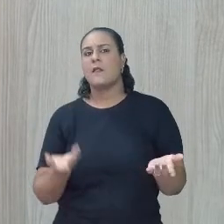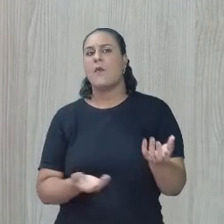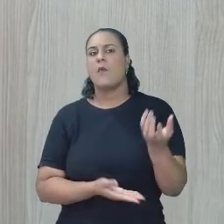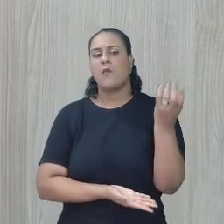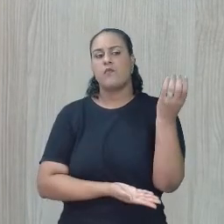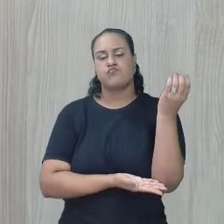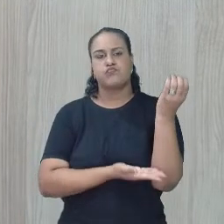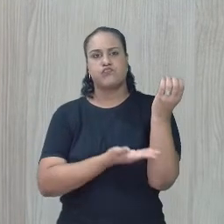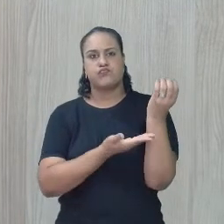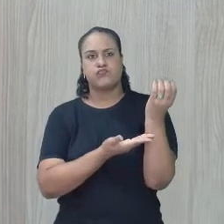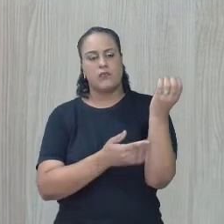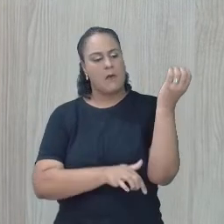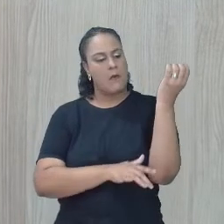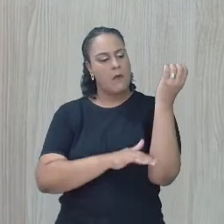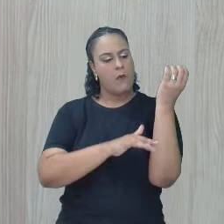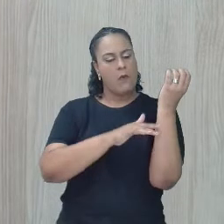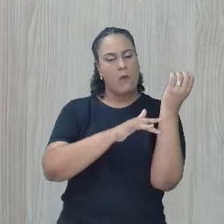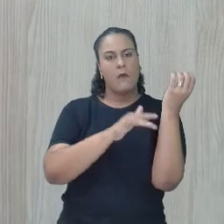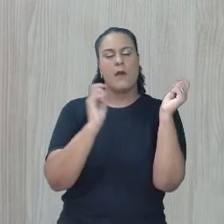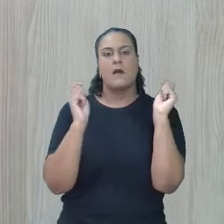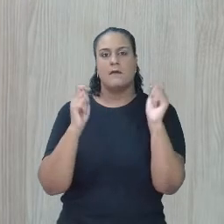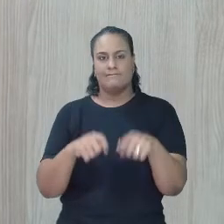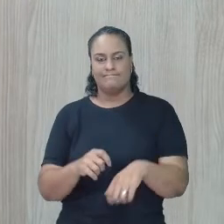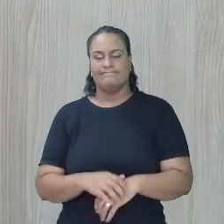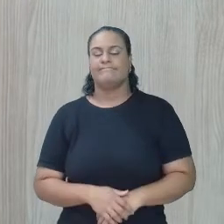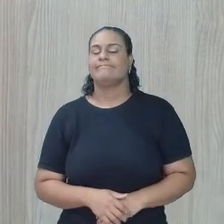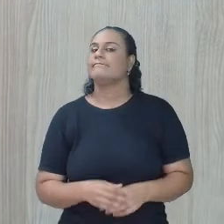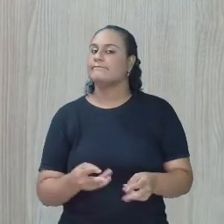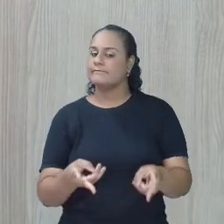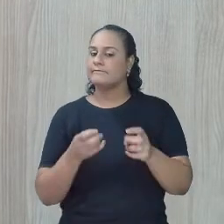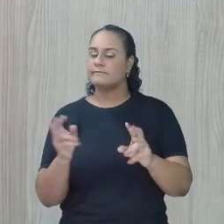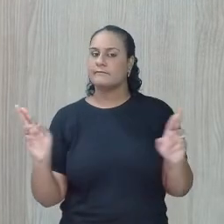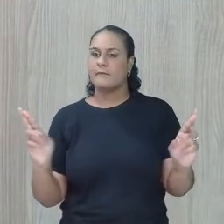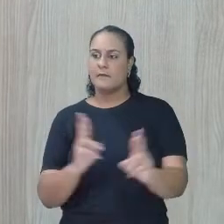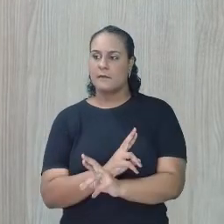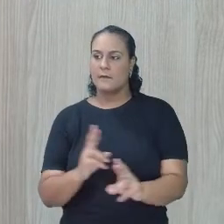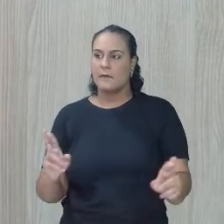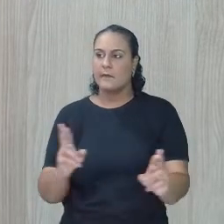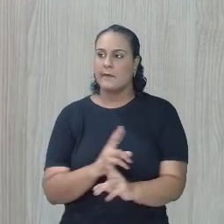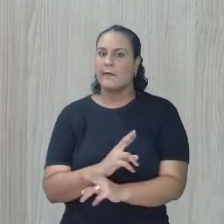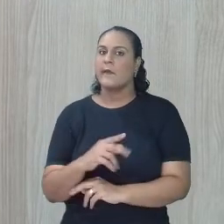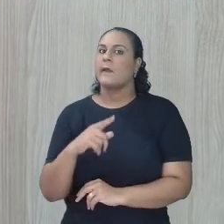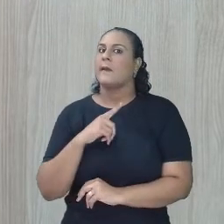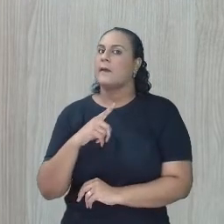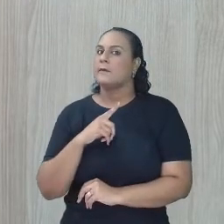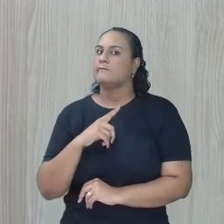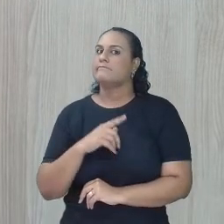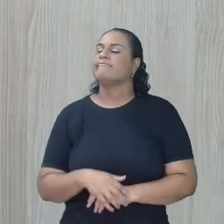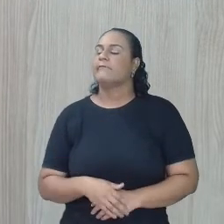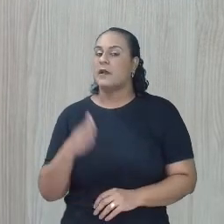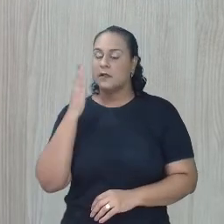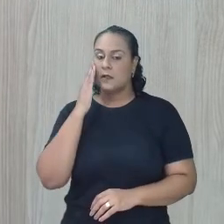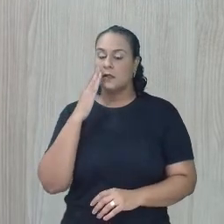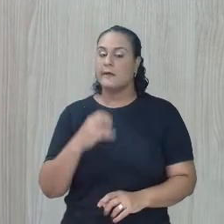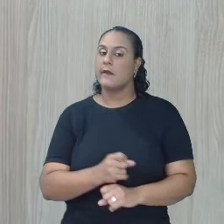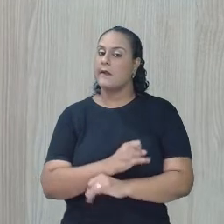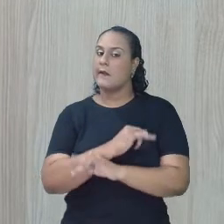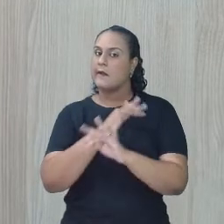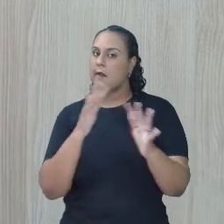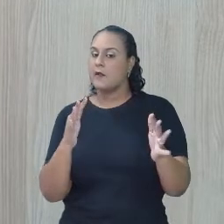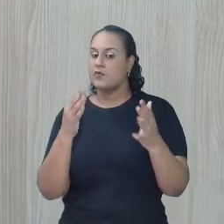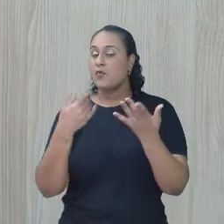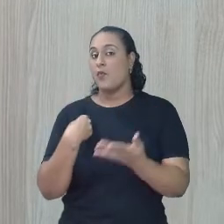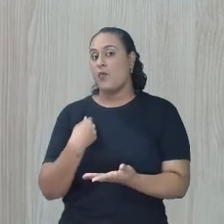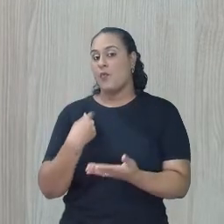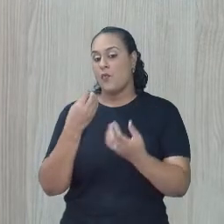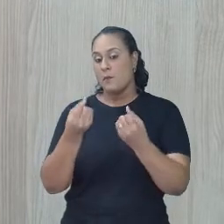capacidade, certo? Então, quando você perceber essas relações existentes, você vai ter uma noção melhor do que a gente fala aí